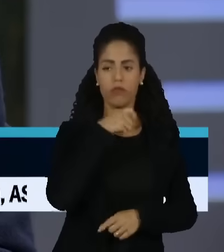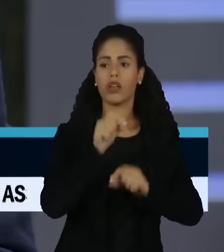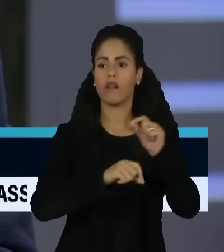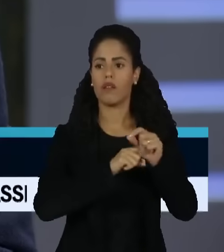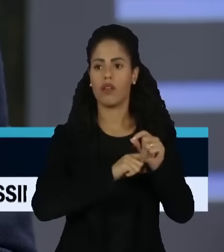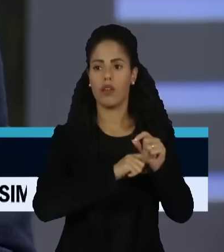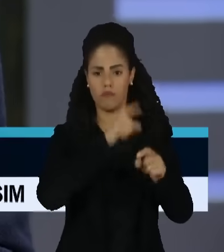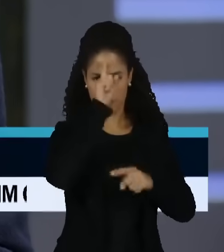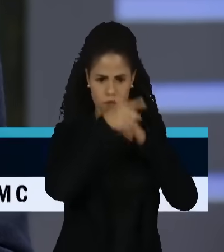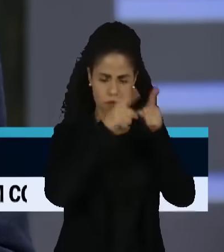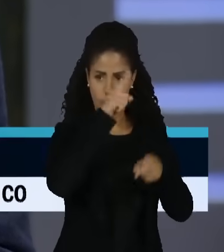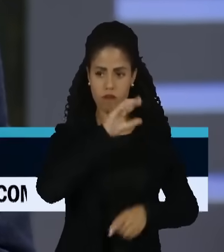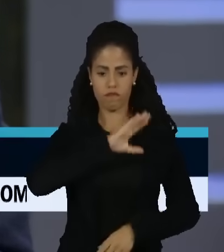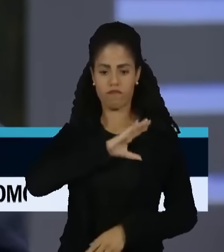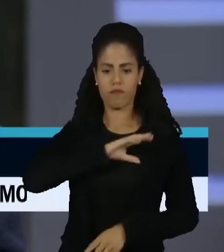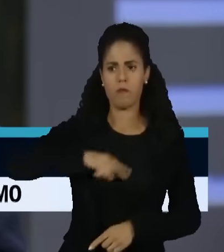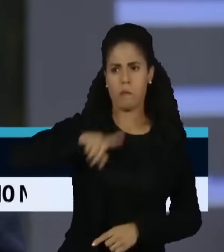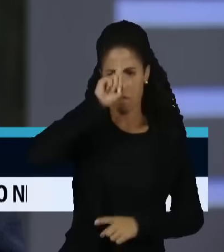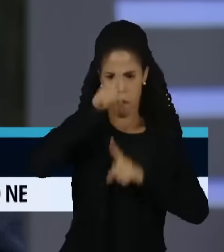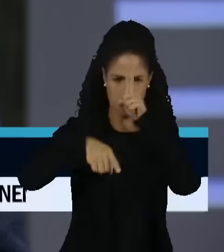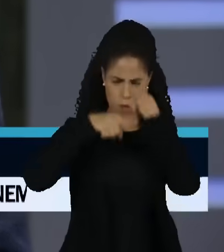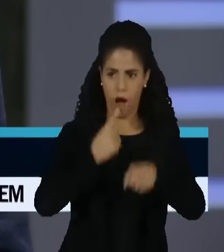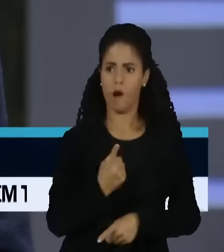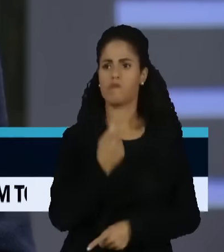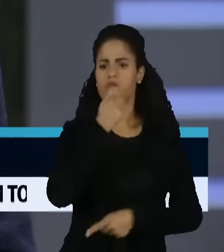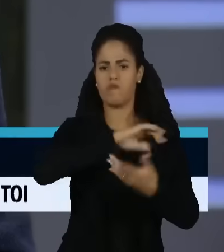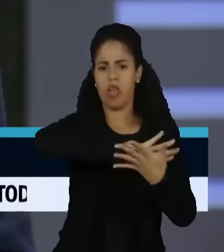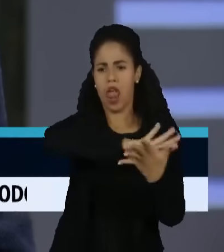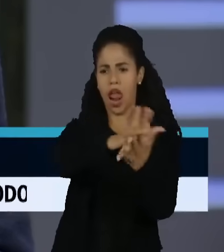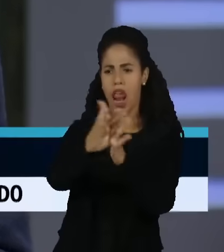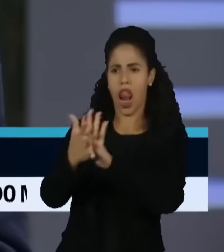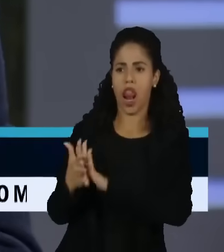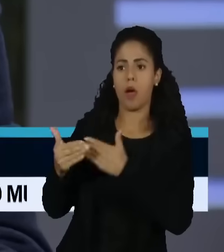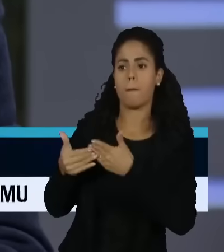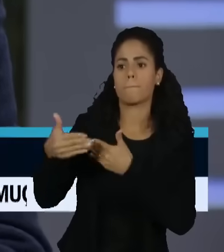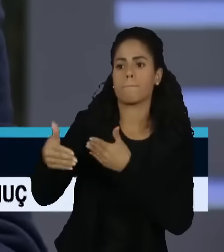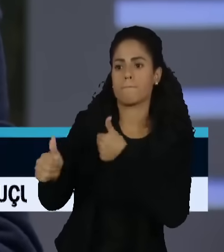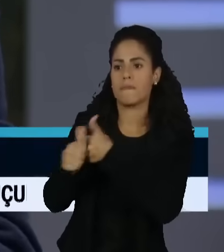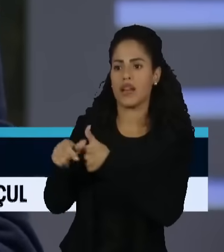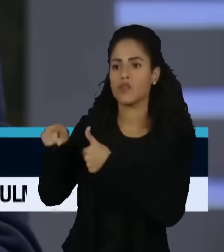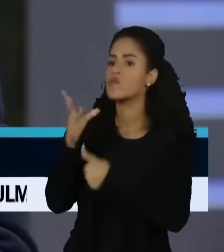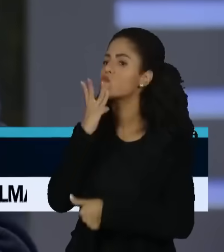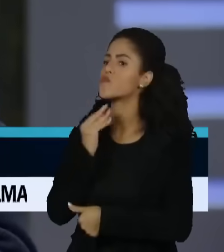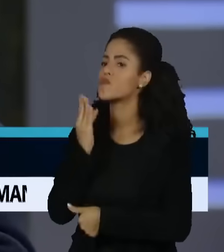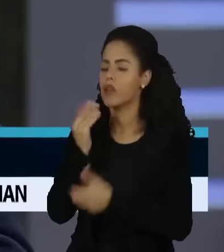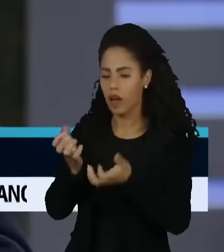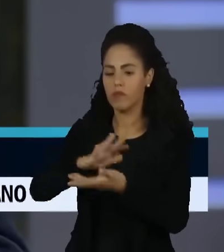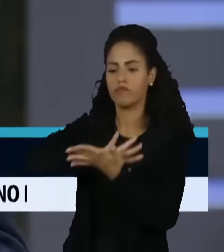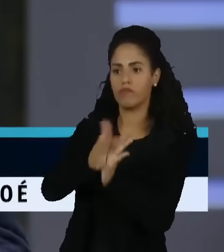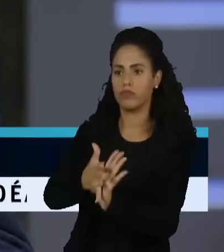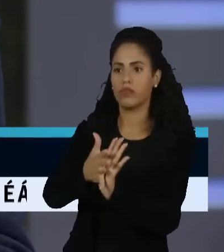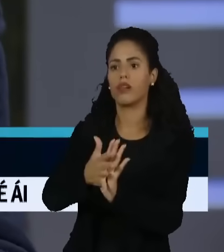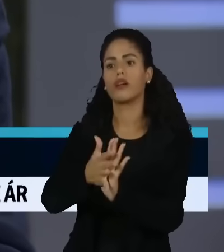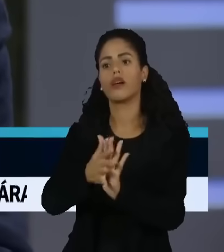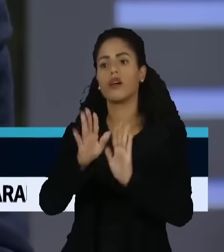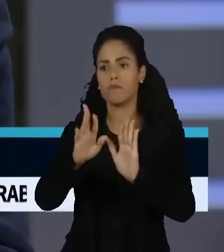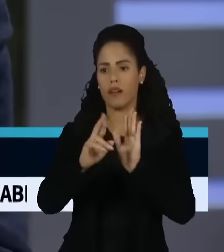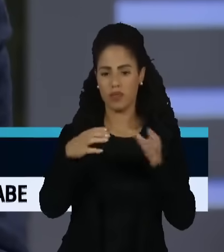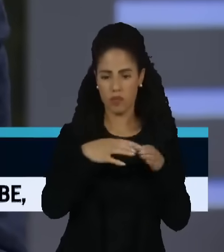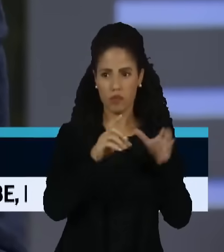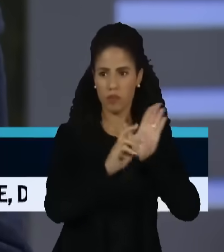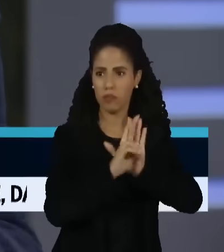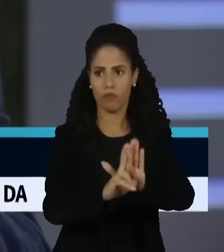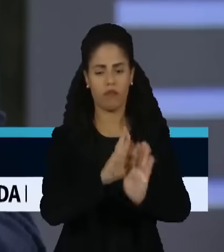domínio da faixa de Gaza com um objetivo único, a destruição do Estado de Israel. Então, há um confronto entre um Estado constituído e um